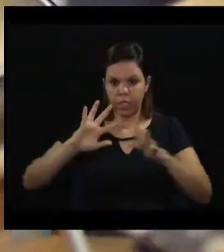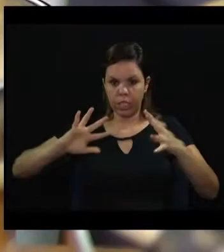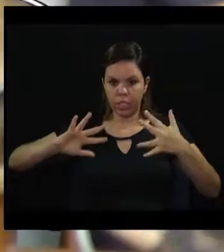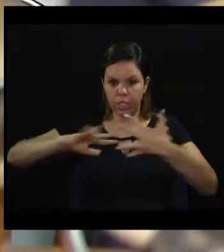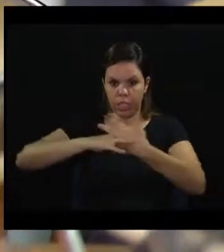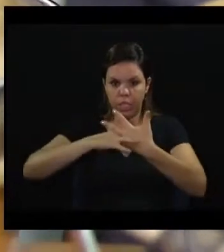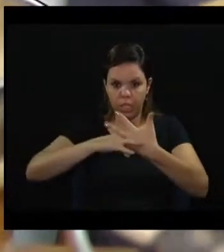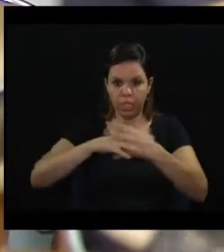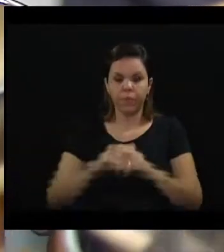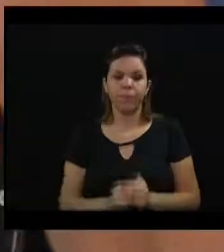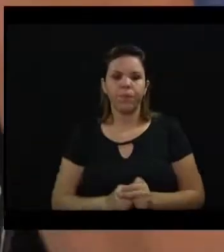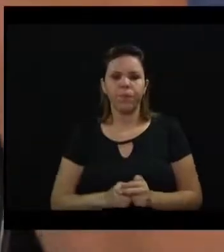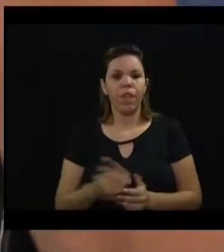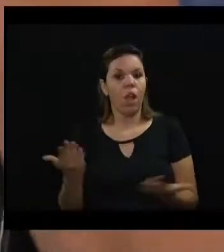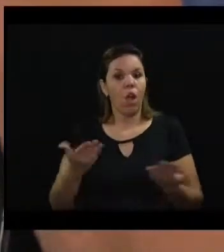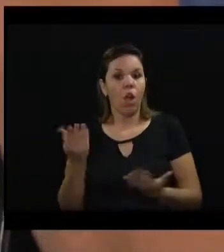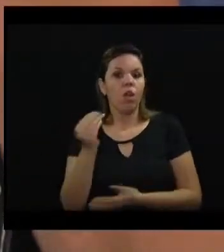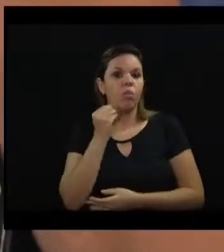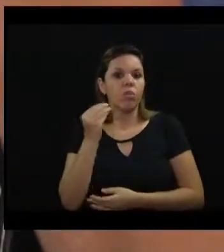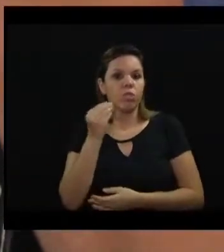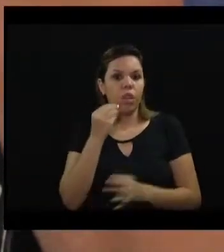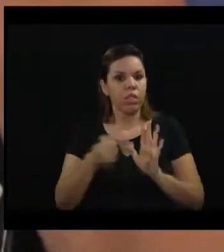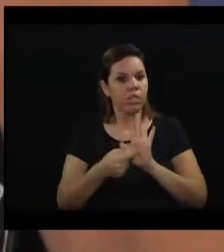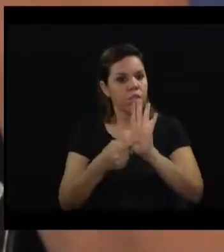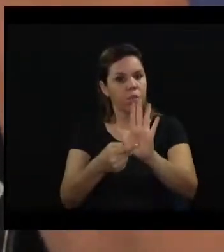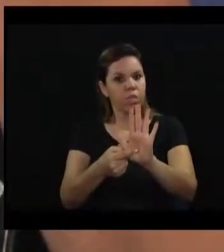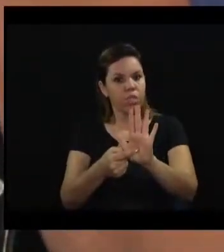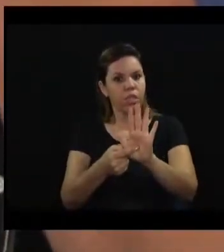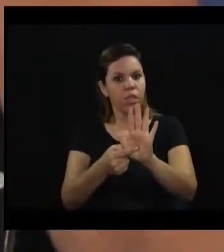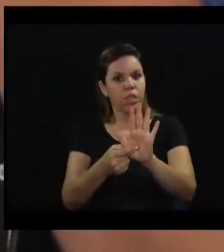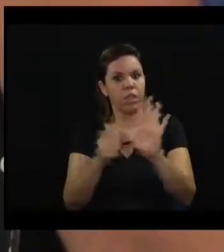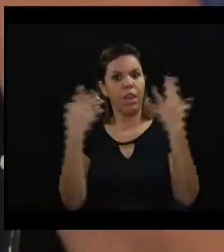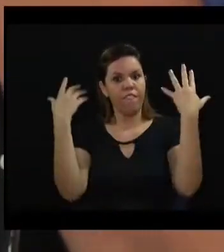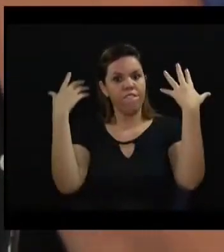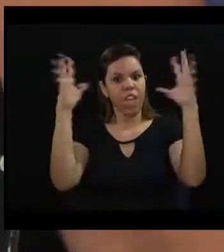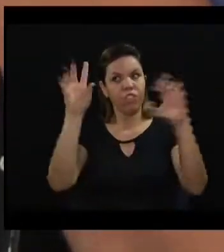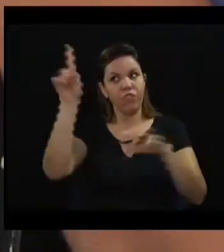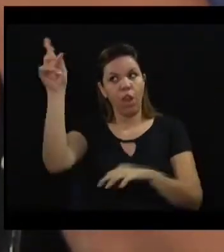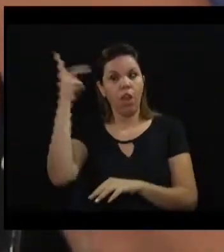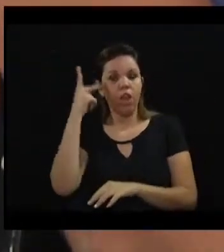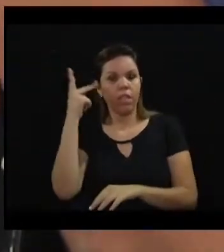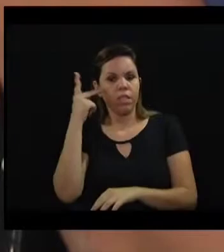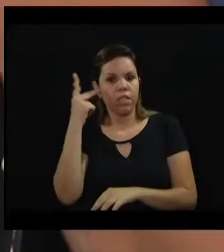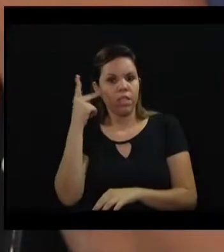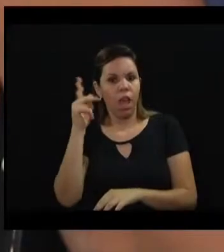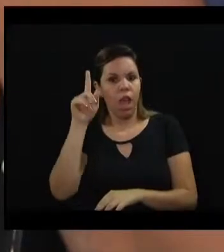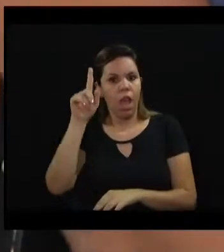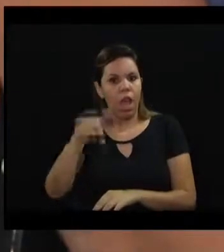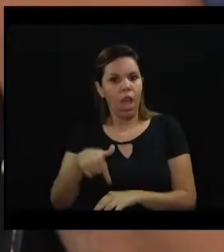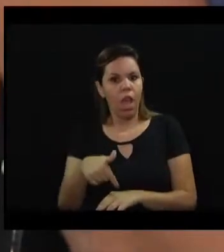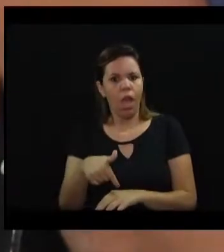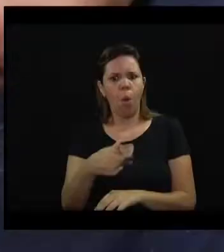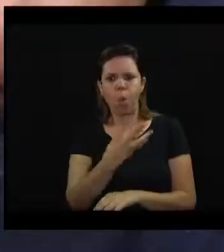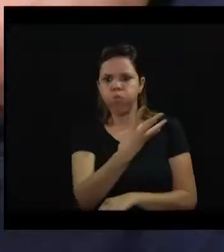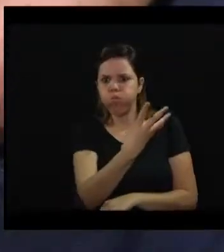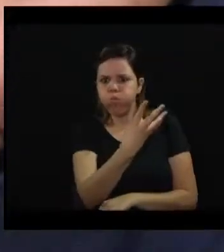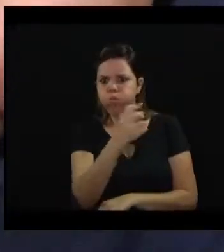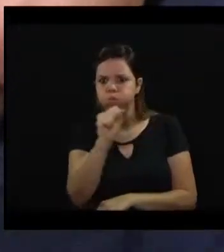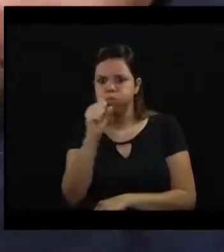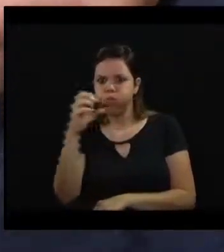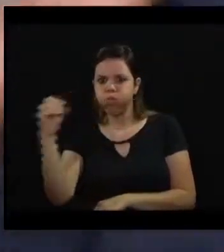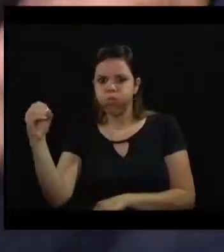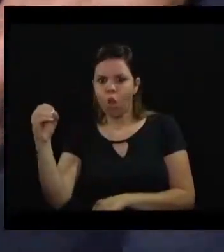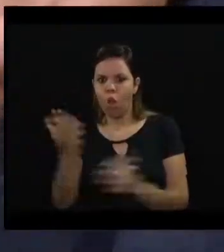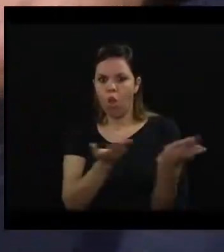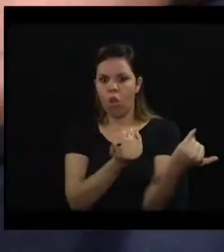terão a oportunidade de se apresentar no Festival Musicasa, na capital paulista. O evento reúne 480 jovens